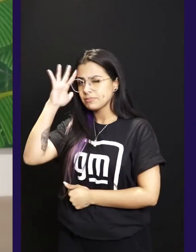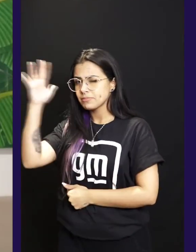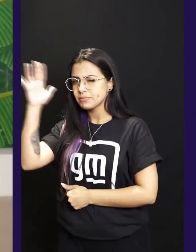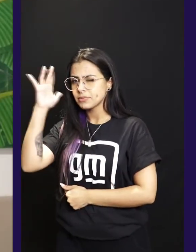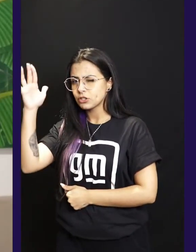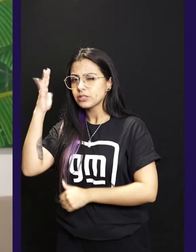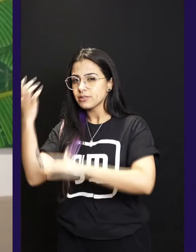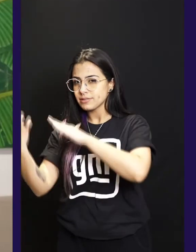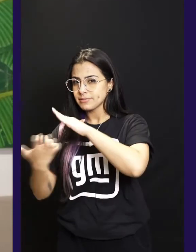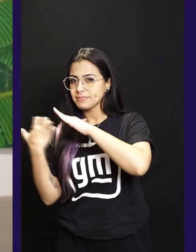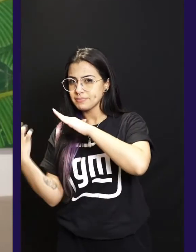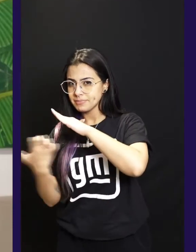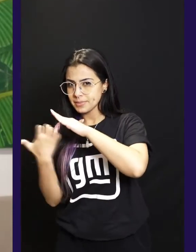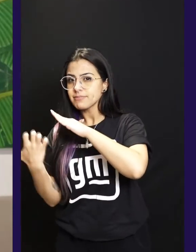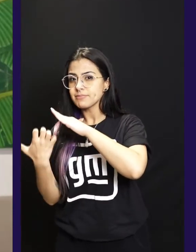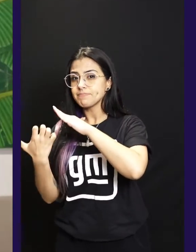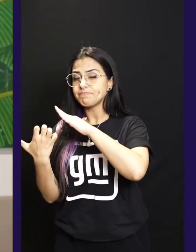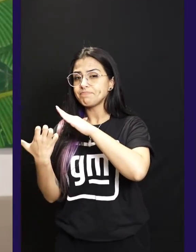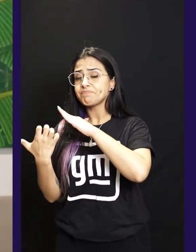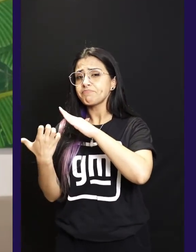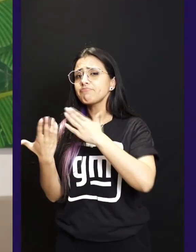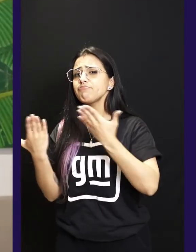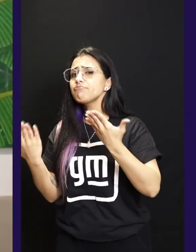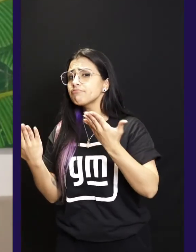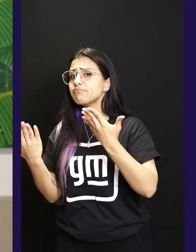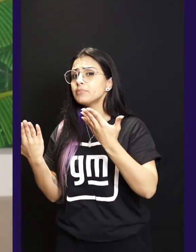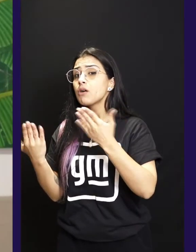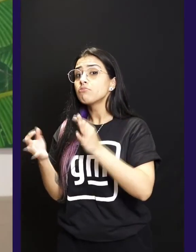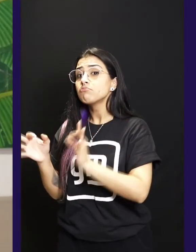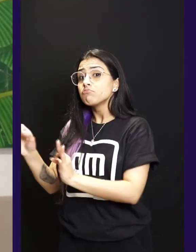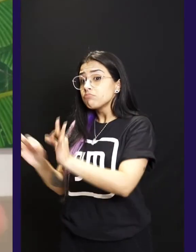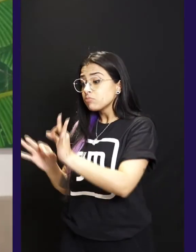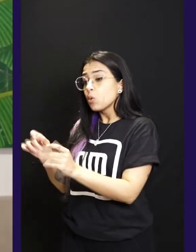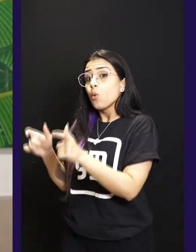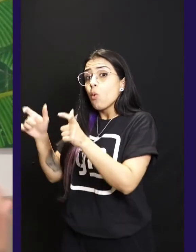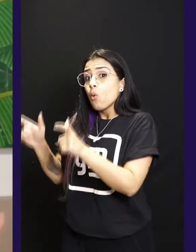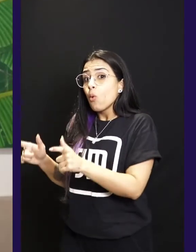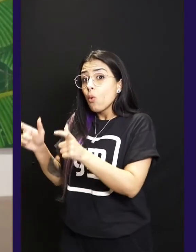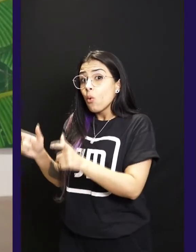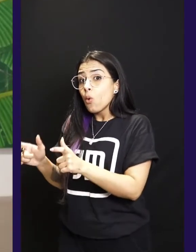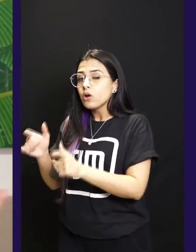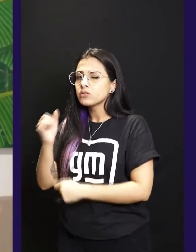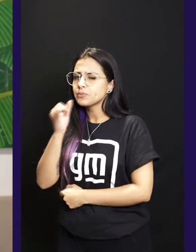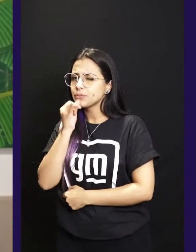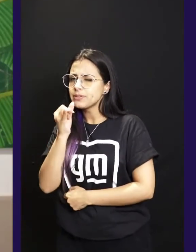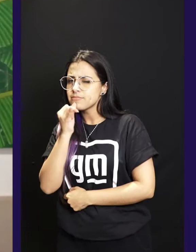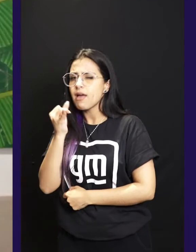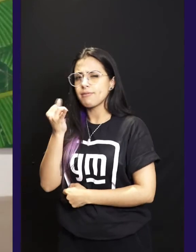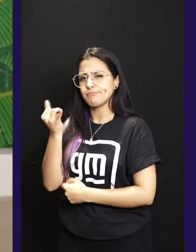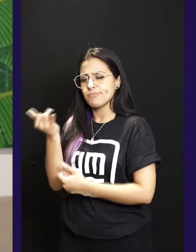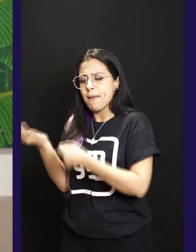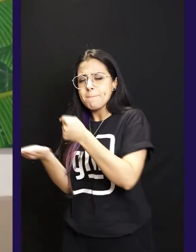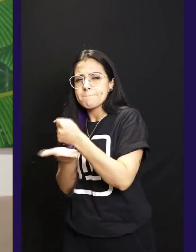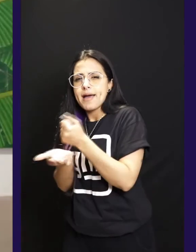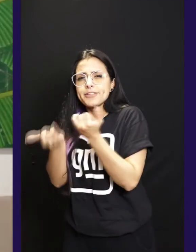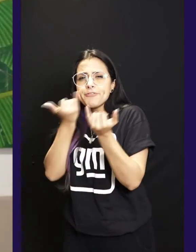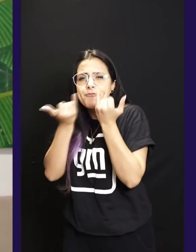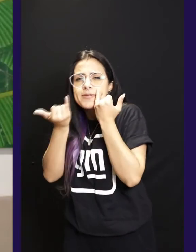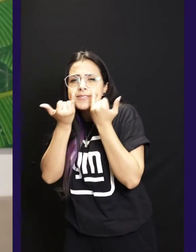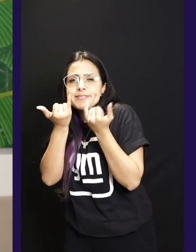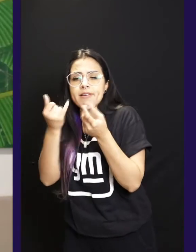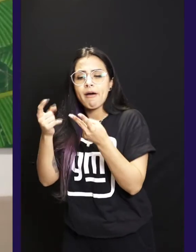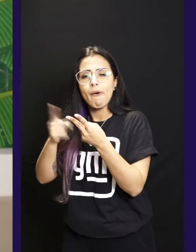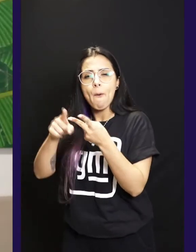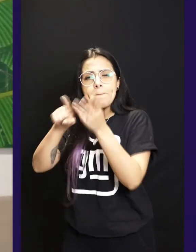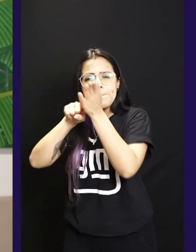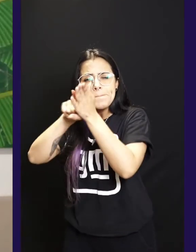gente precisa entender onde a organização está, para partir, com base em dados, com base em um censo, com base em pesquisas,